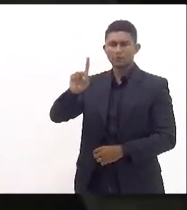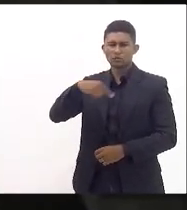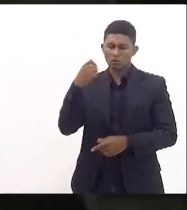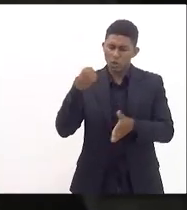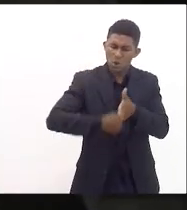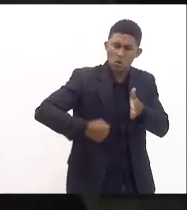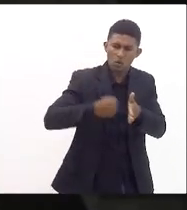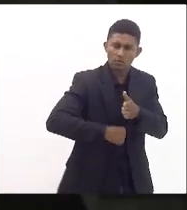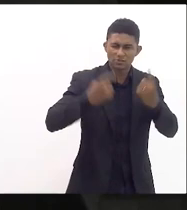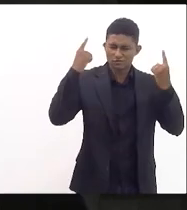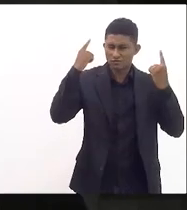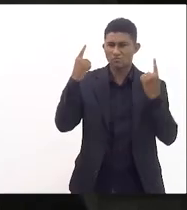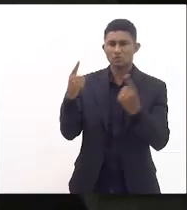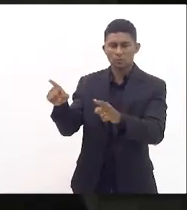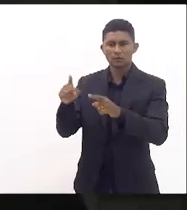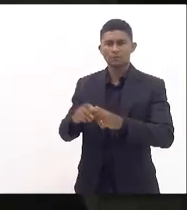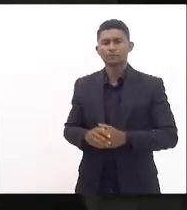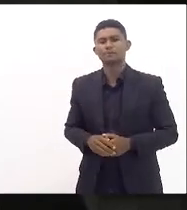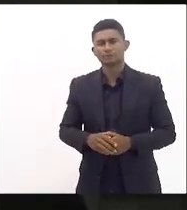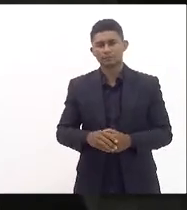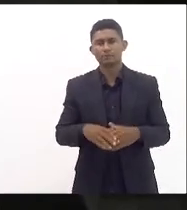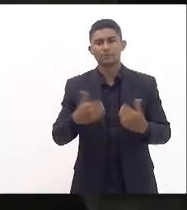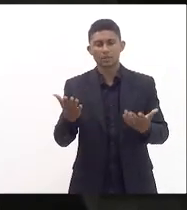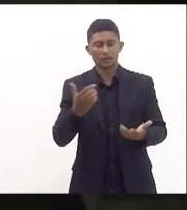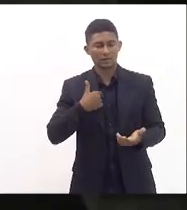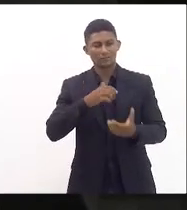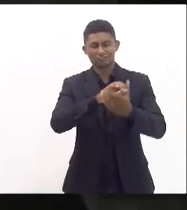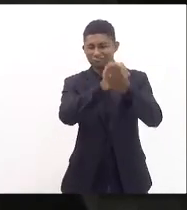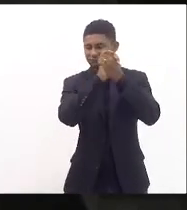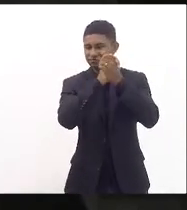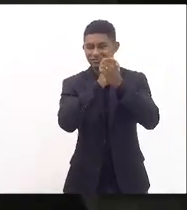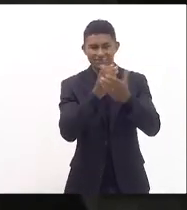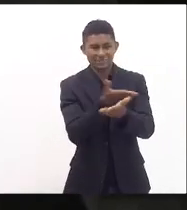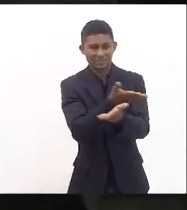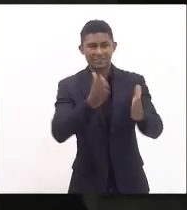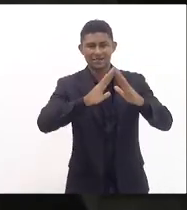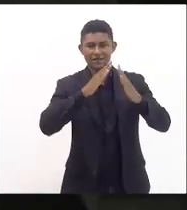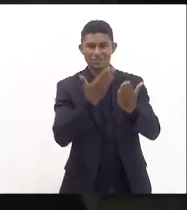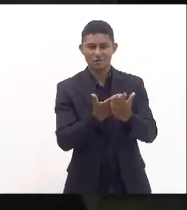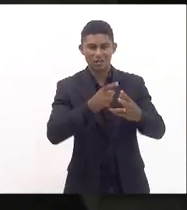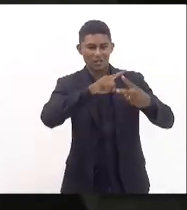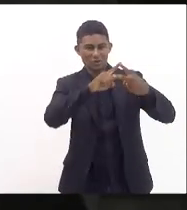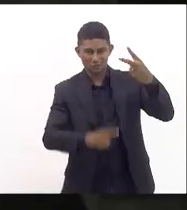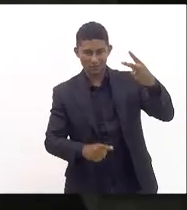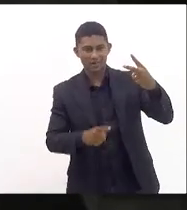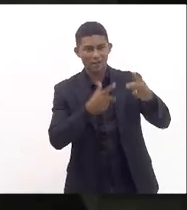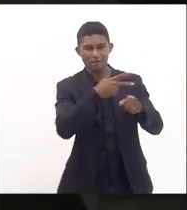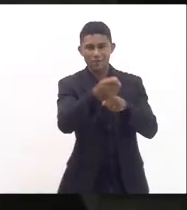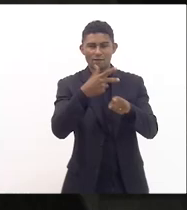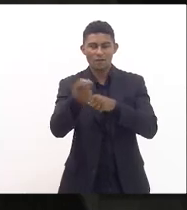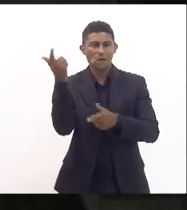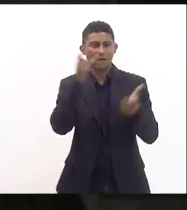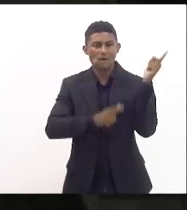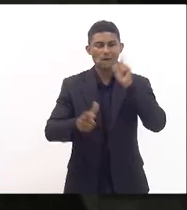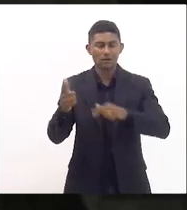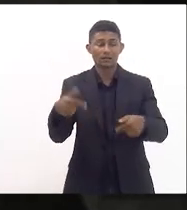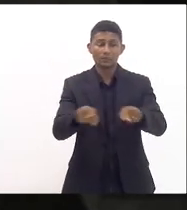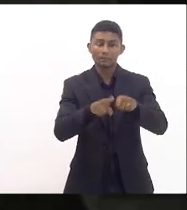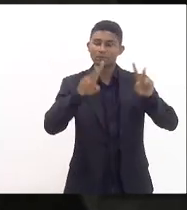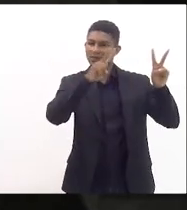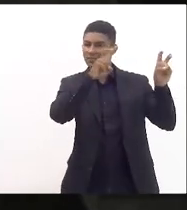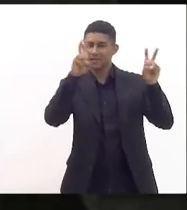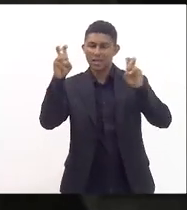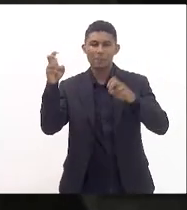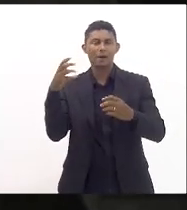sobre as religiões de matriz africana. Portanto, minha saudação a essas escolas, pelas vitórias que obtiveram e pelos temas